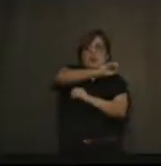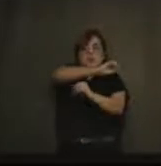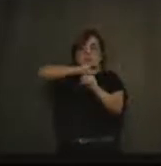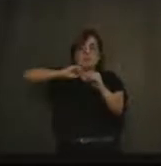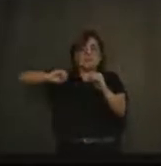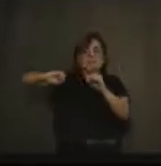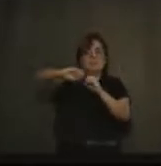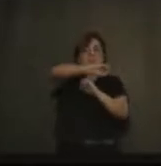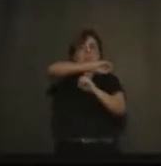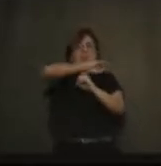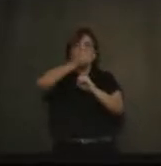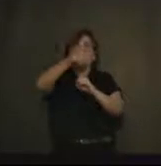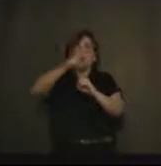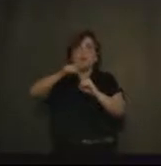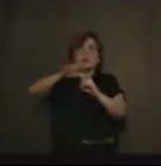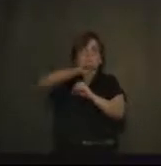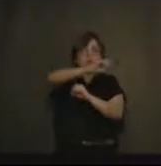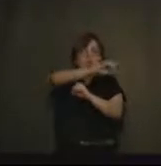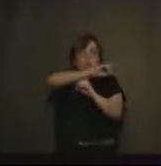trajetórias elípticas o tempo todo,